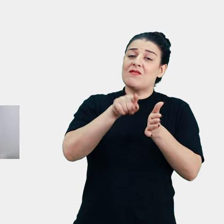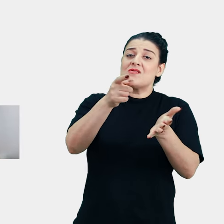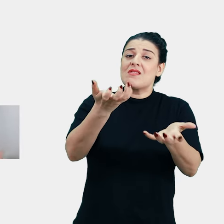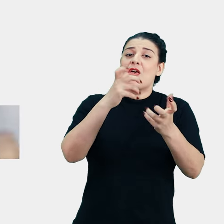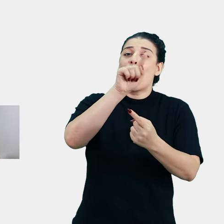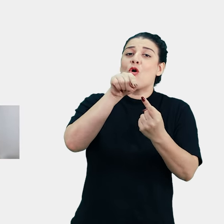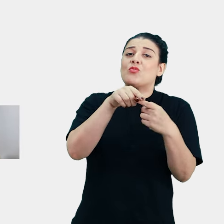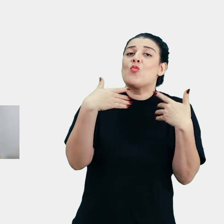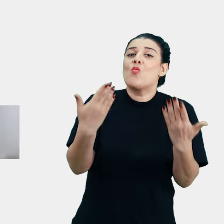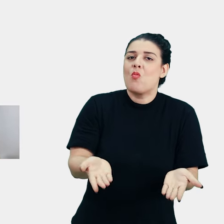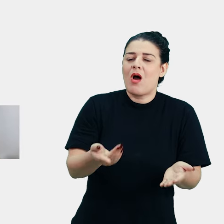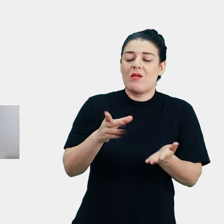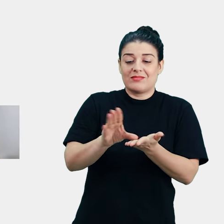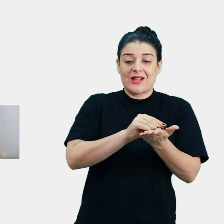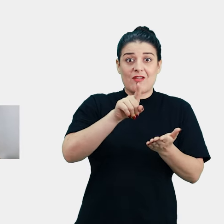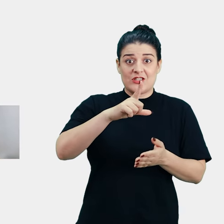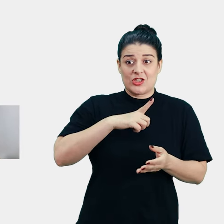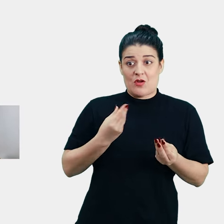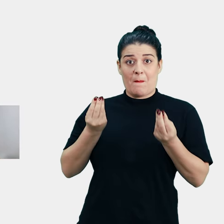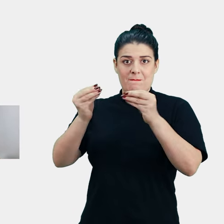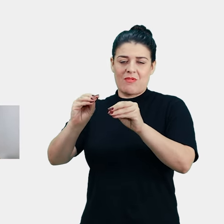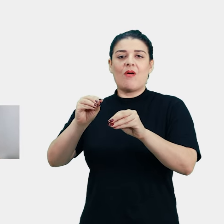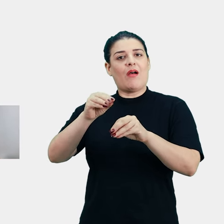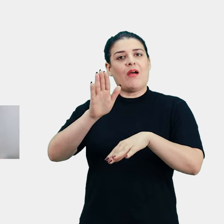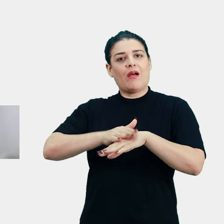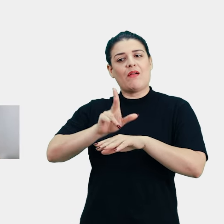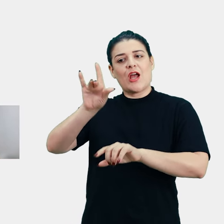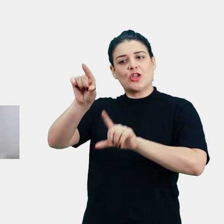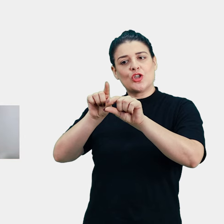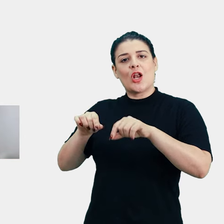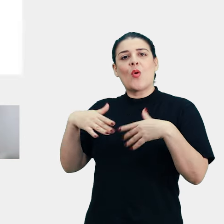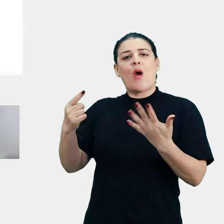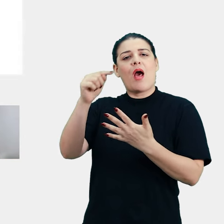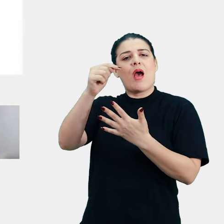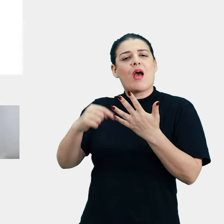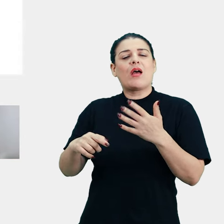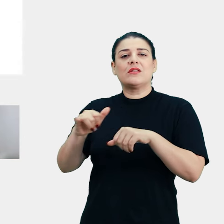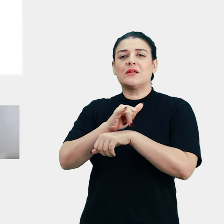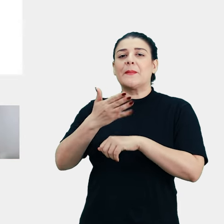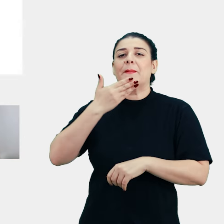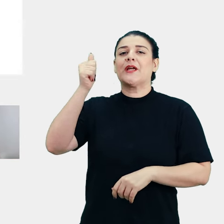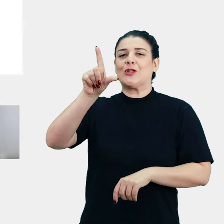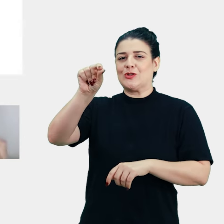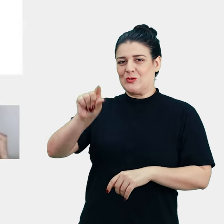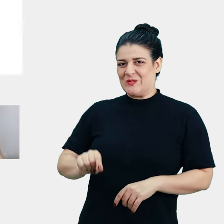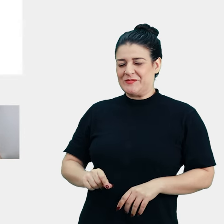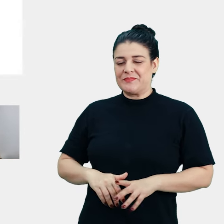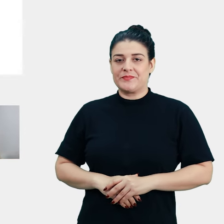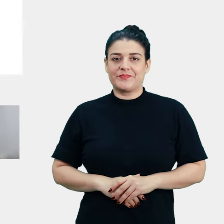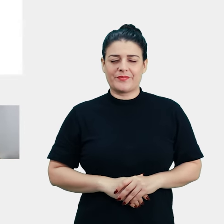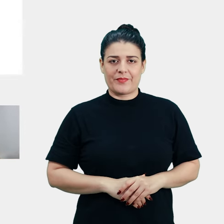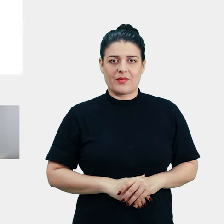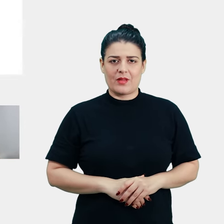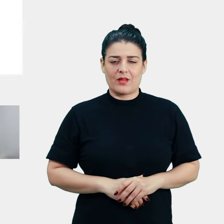quer aplicar, o tipo de dado que você tem, para você escolher a melhor ferramenta possível, tá? E como